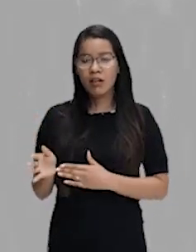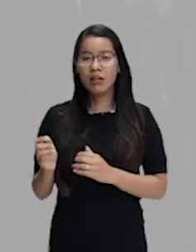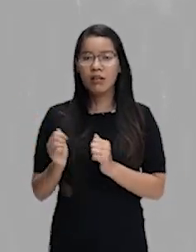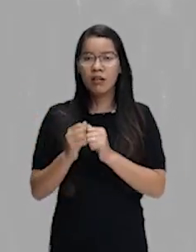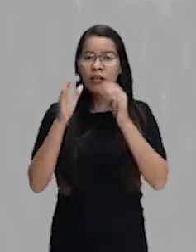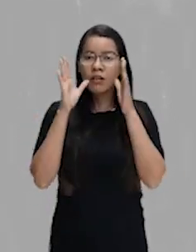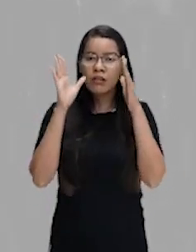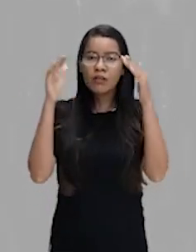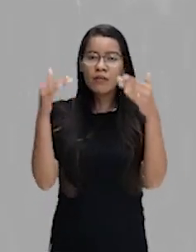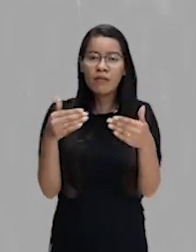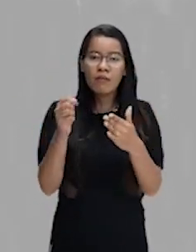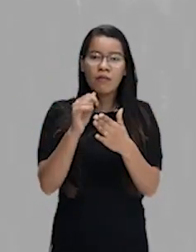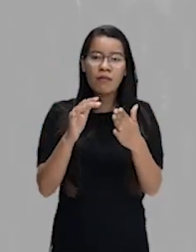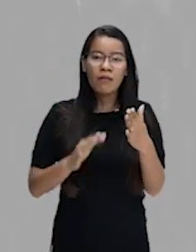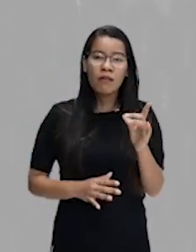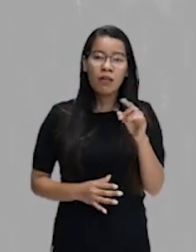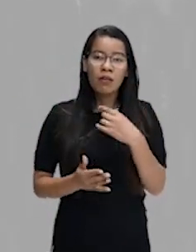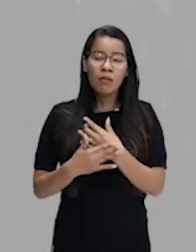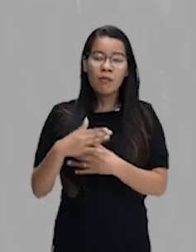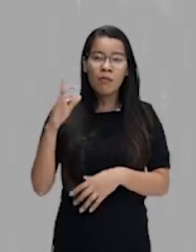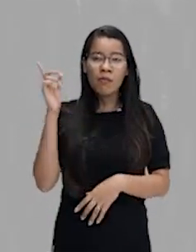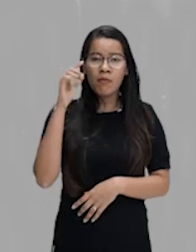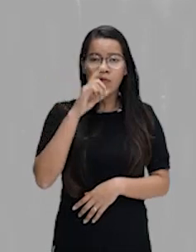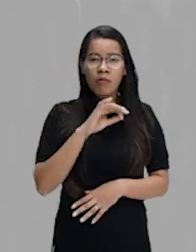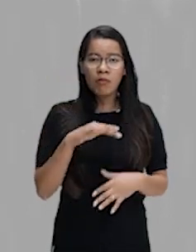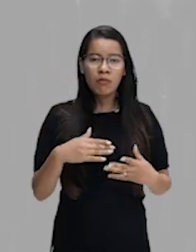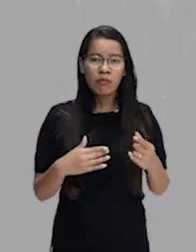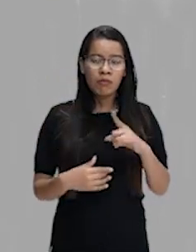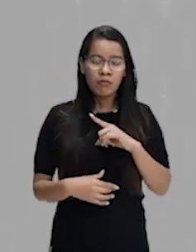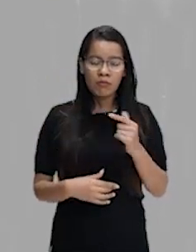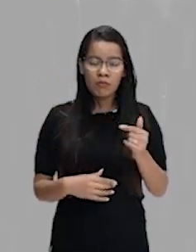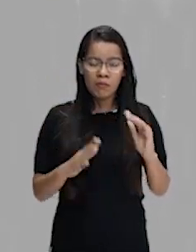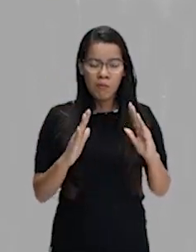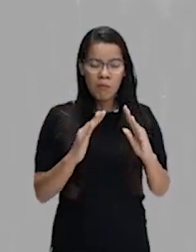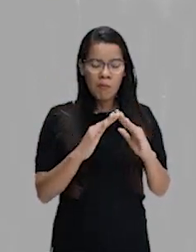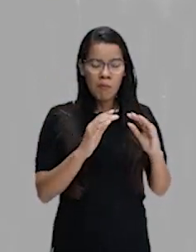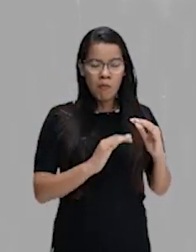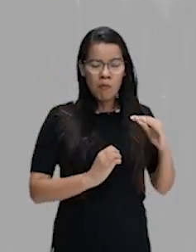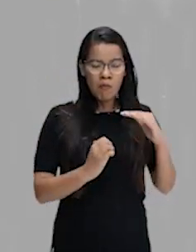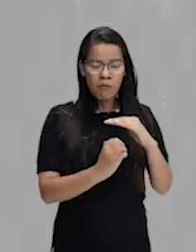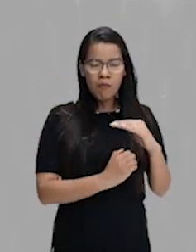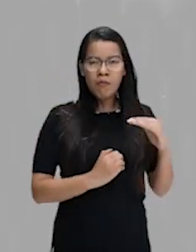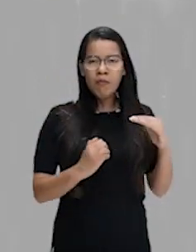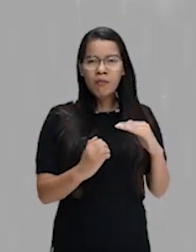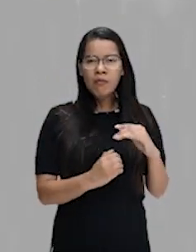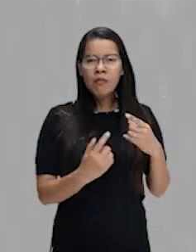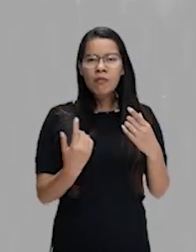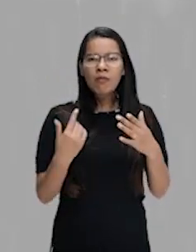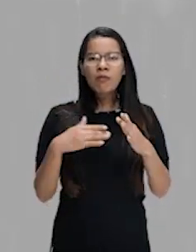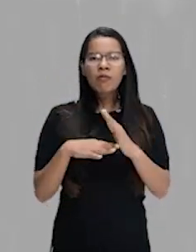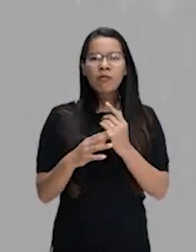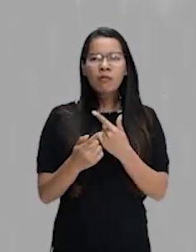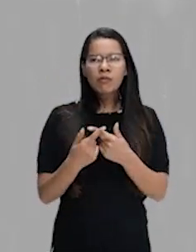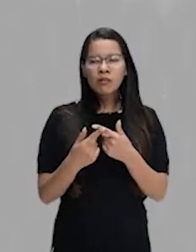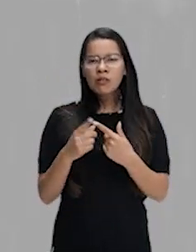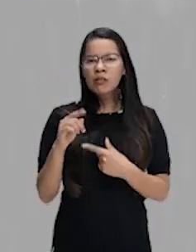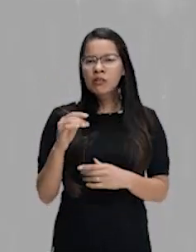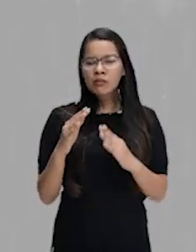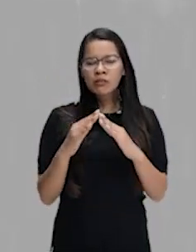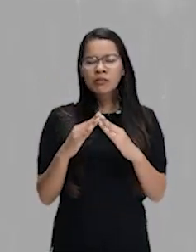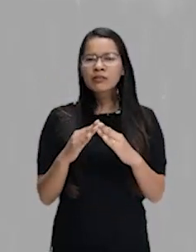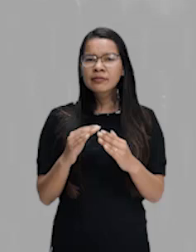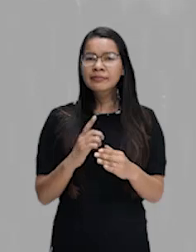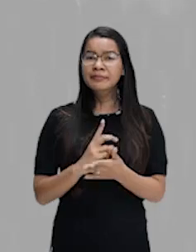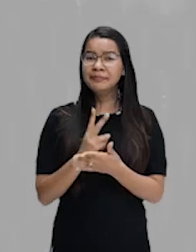na execução de tarefas, é mais complicado quando você não está no escritório, quando você está em casa. Até porque a dinâmica da casa ela